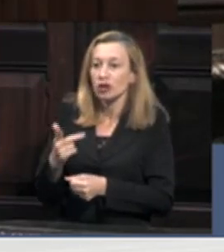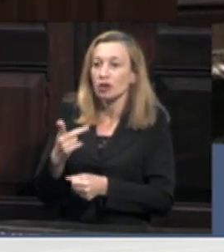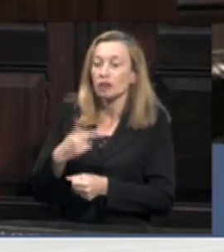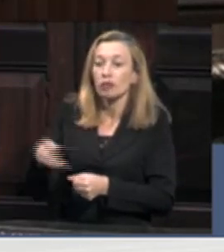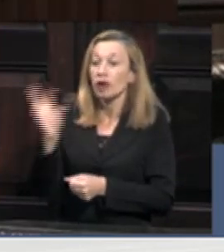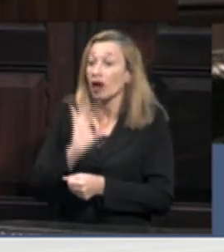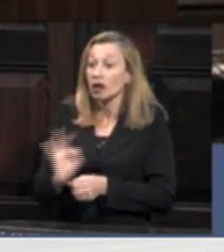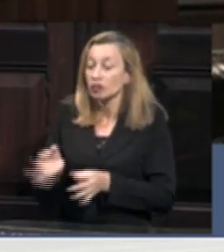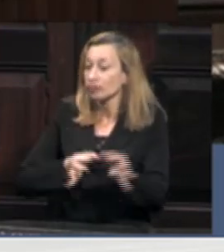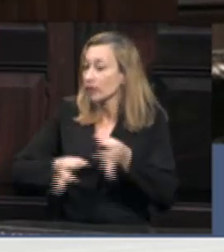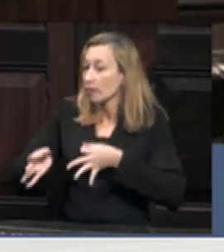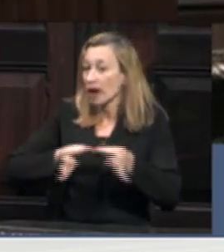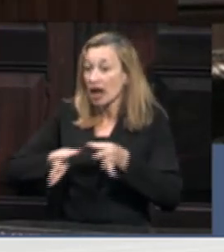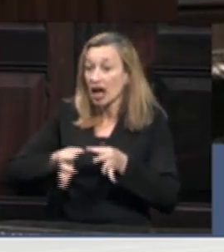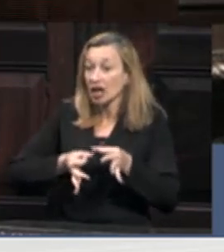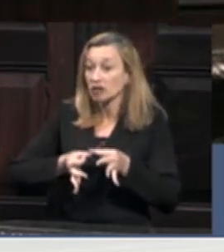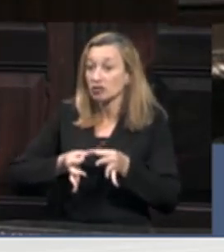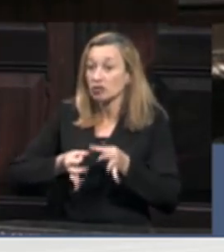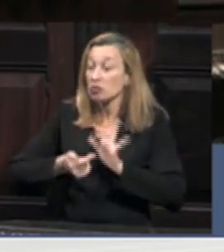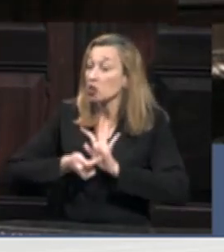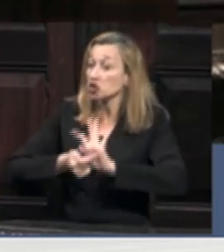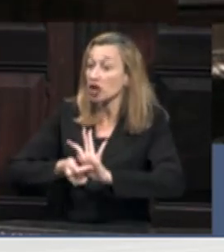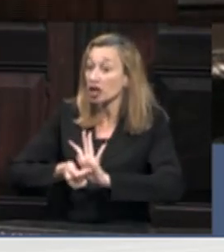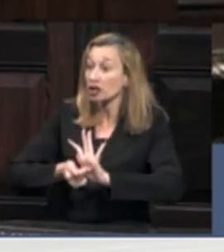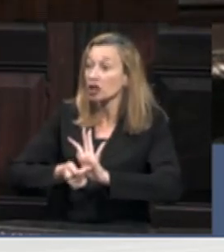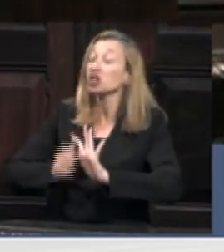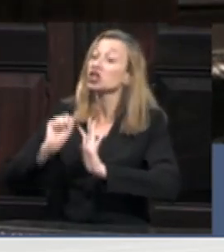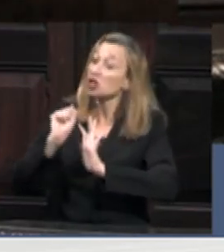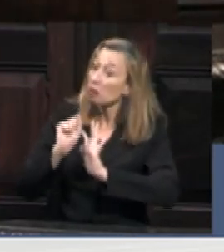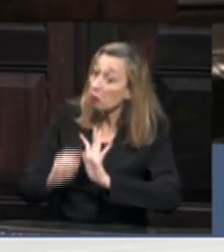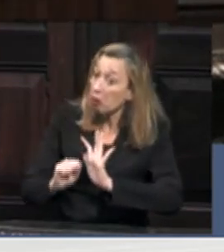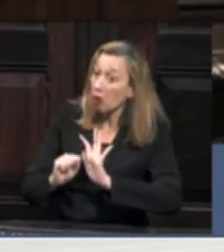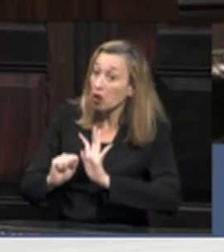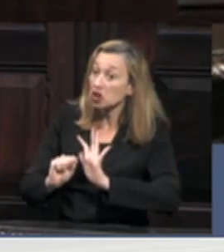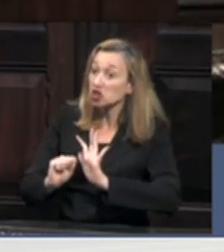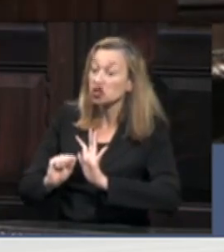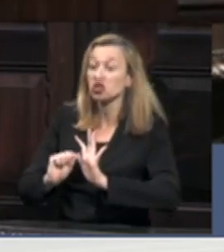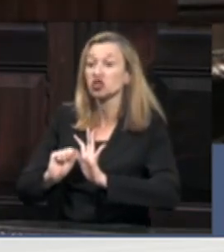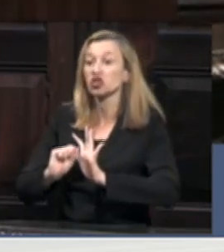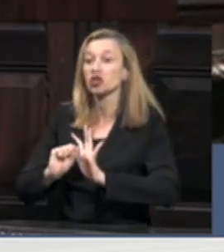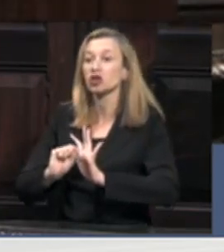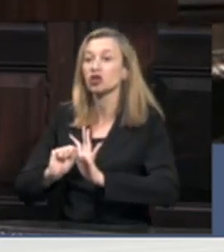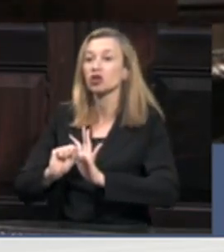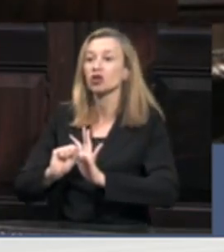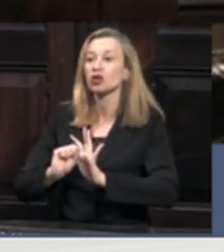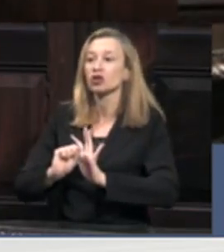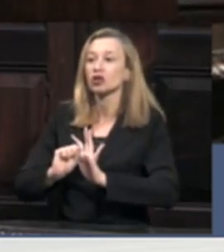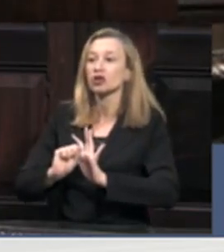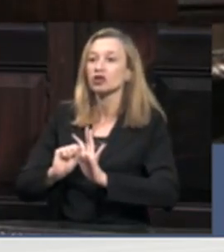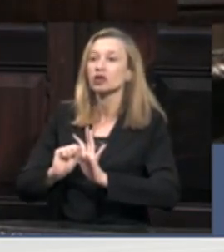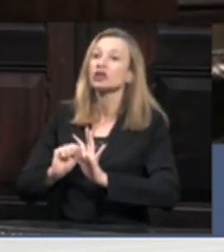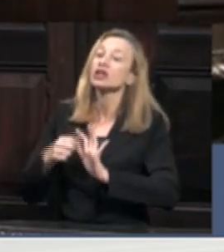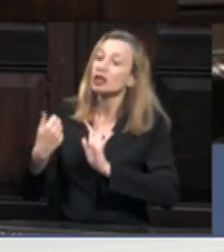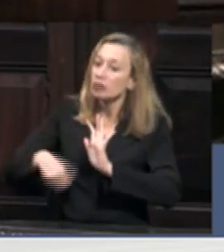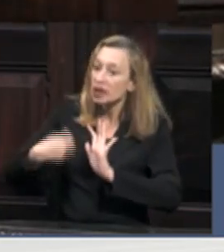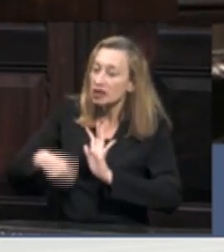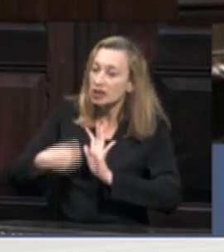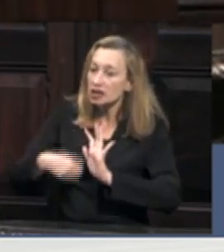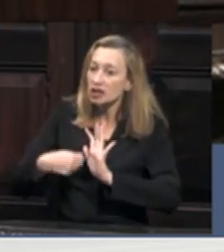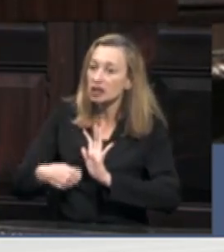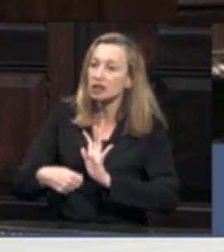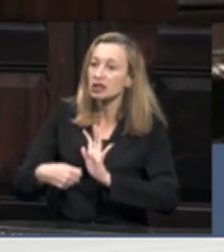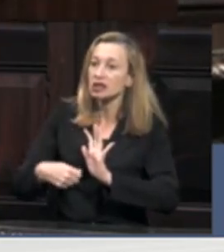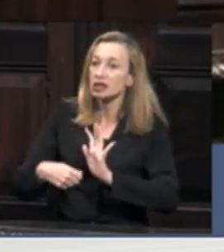plurianual previsto, que foge de todas as condições que serão necessárias e